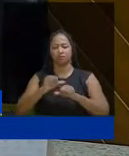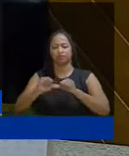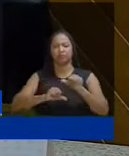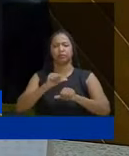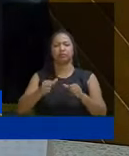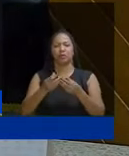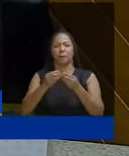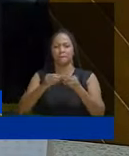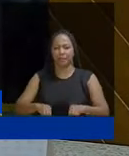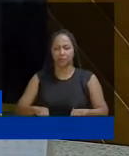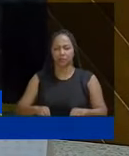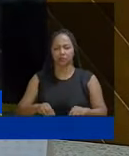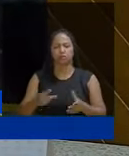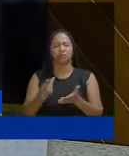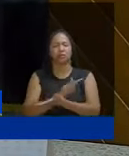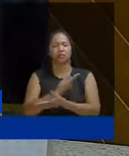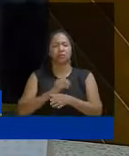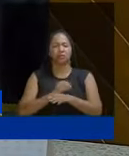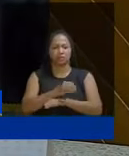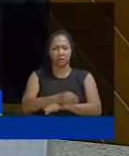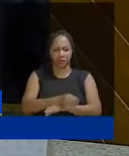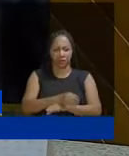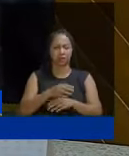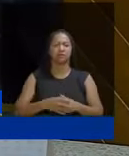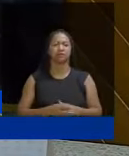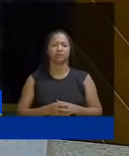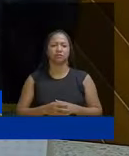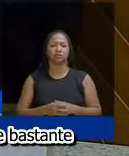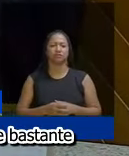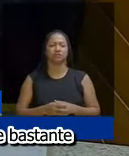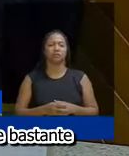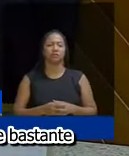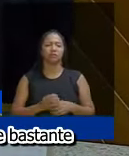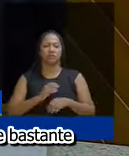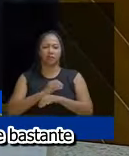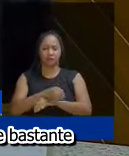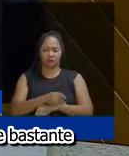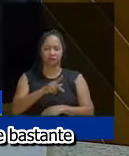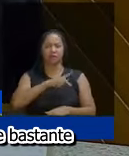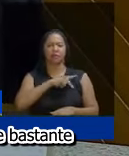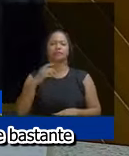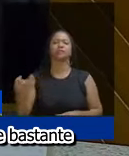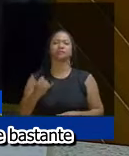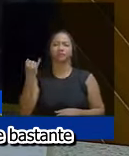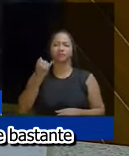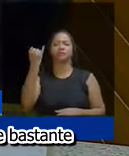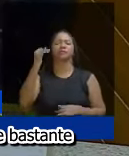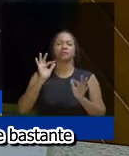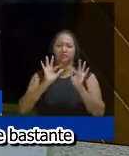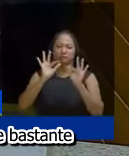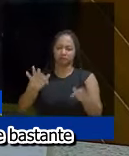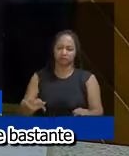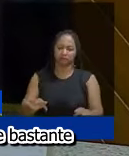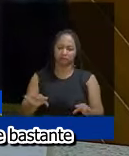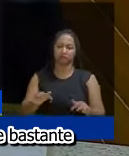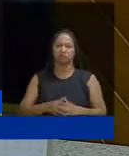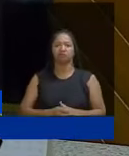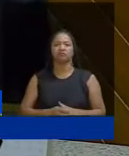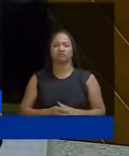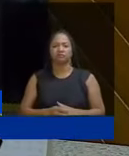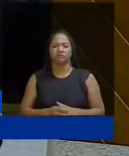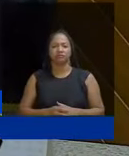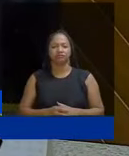altera o prejuízo causado a essa obra pública, que era muito importante, tinha uma finalidade